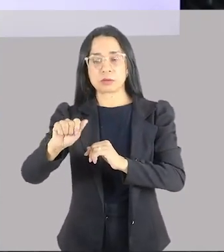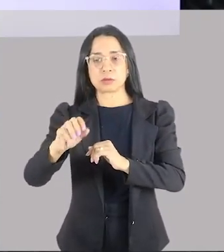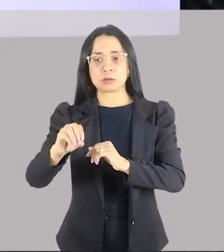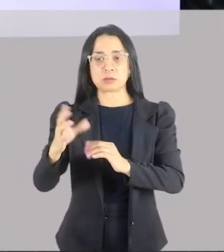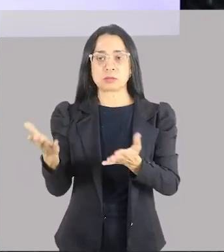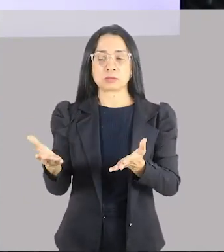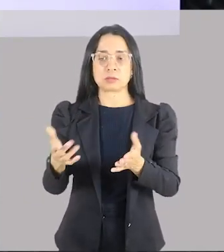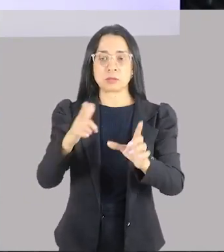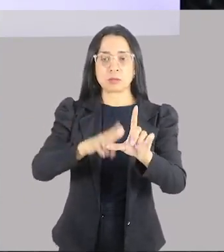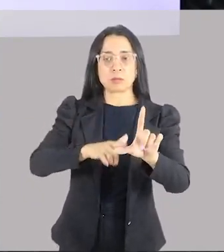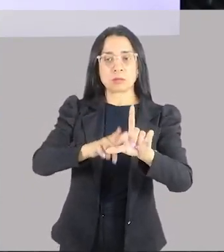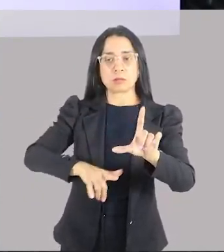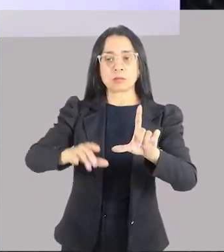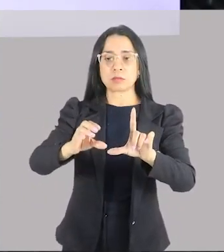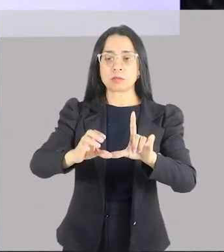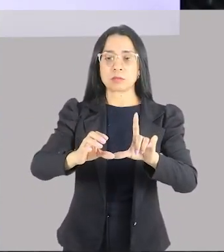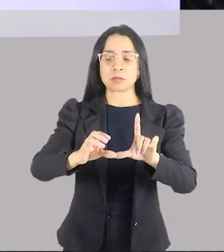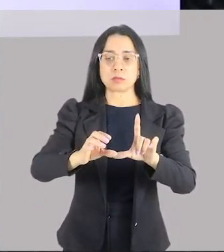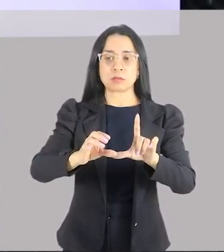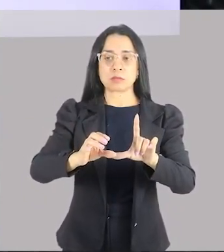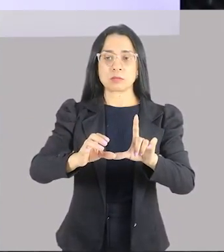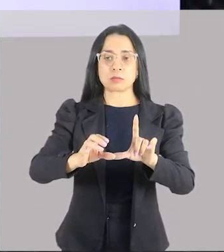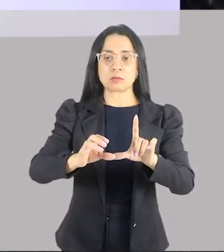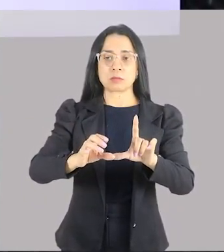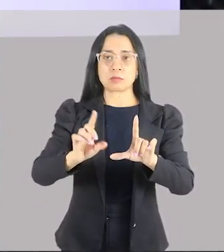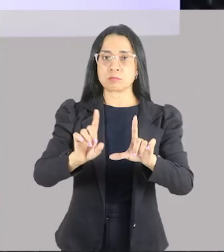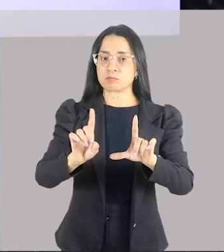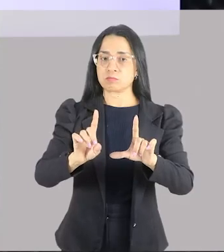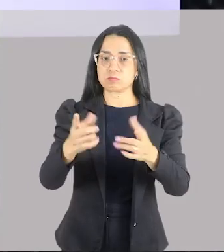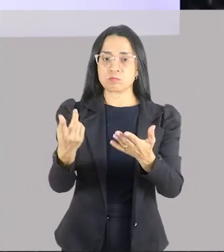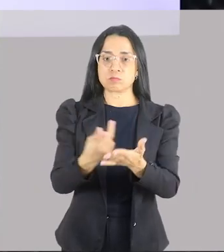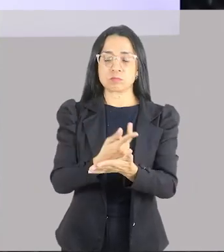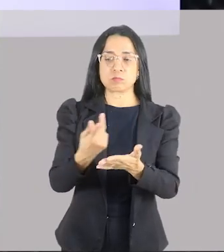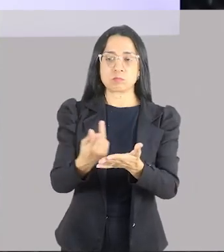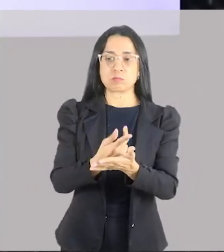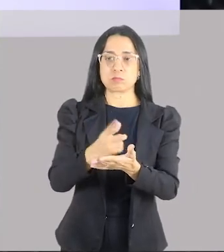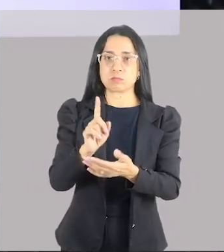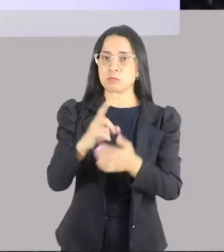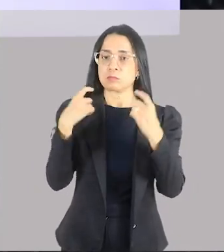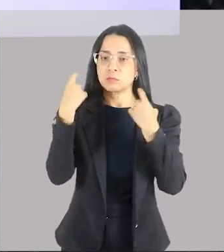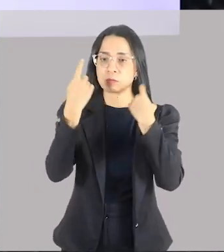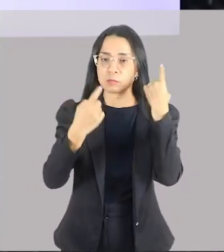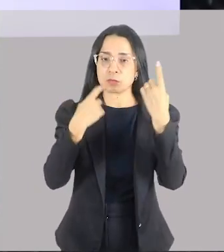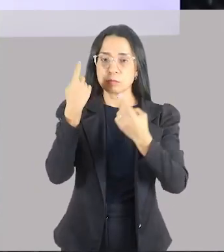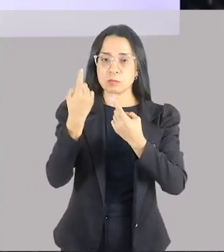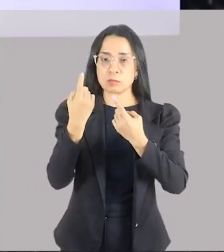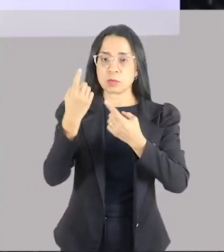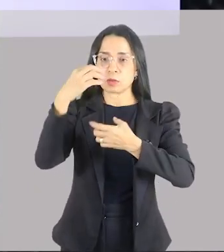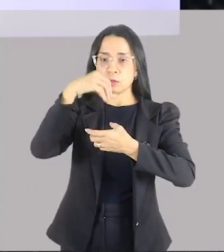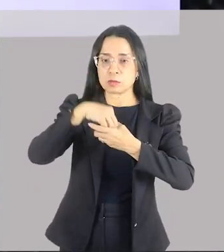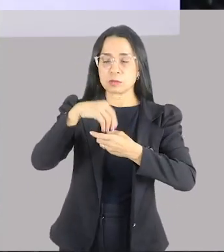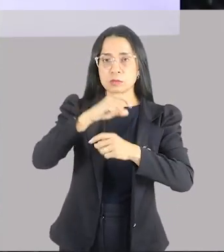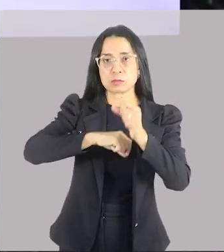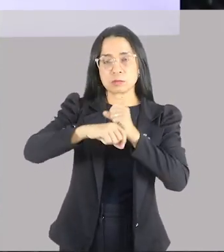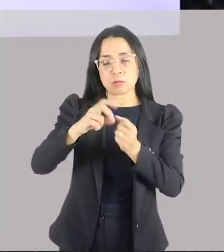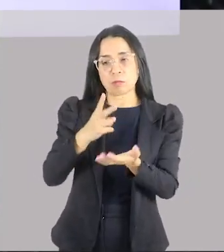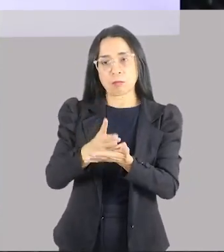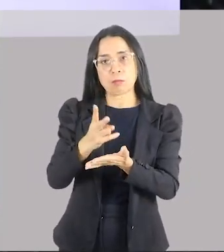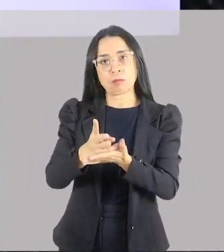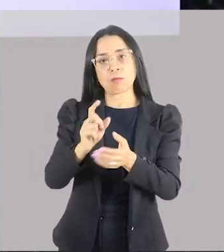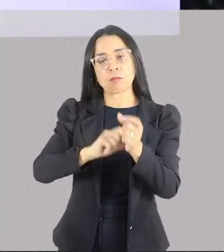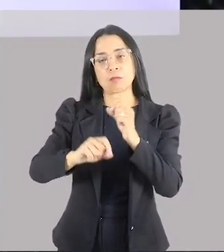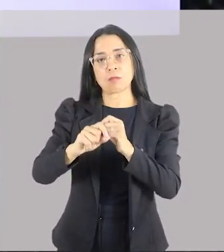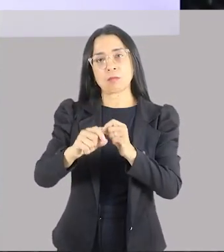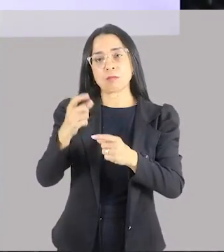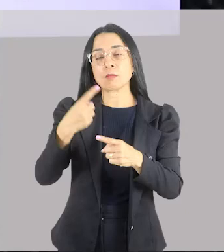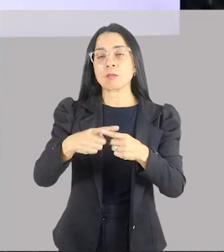Eliminação da subjetividade na produção do conhecimento? Não. Não é essa a preocupação, porque a subjetividade ela ainda é mantida em Descartes,